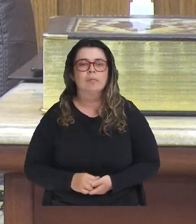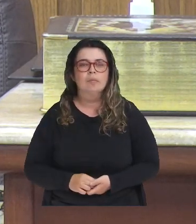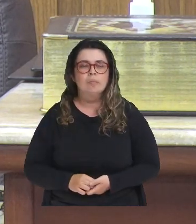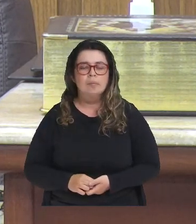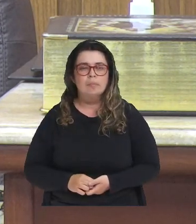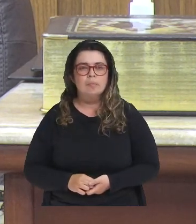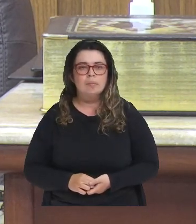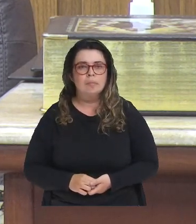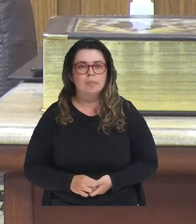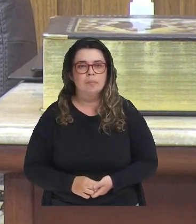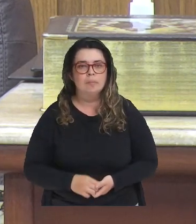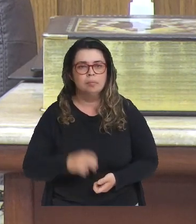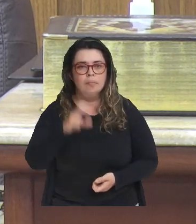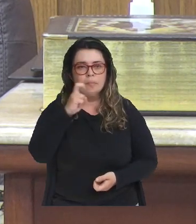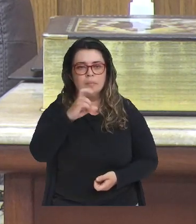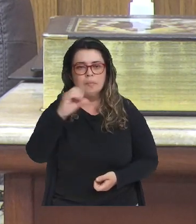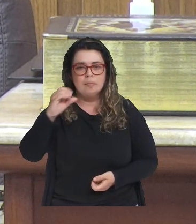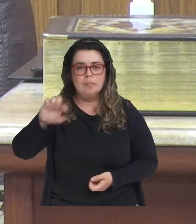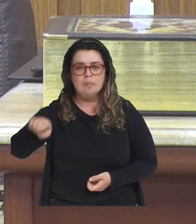de R$500 mil,